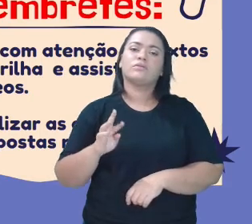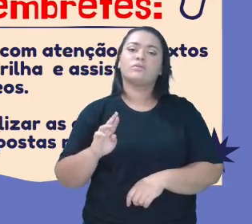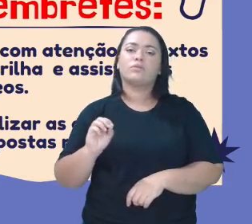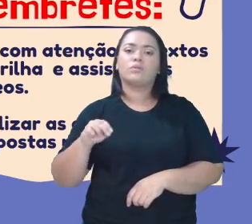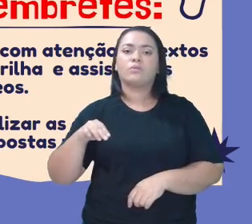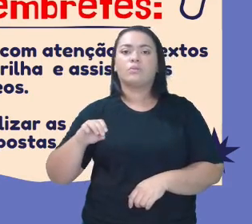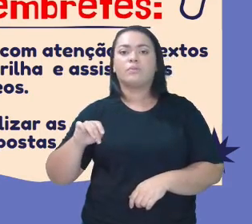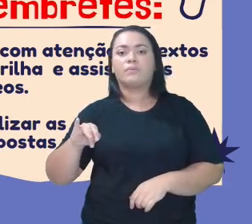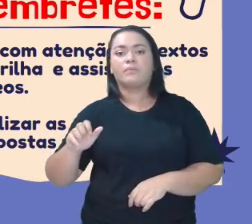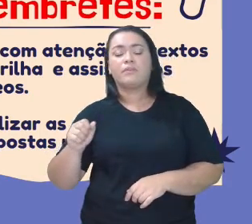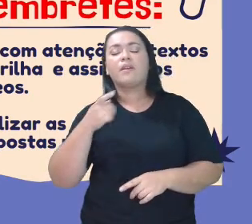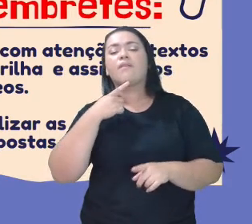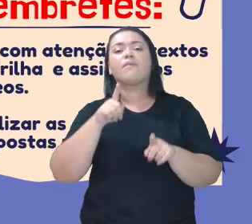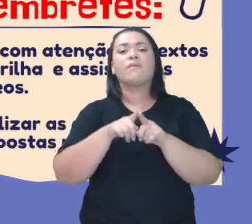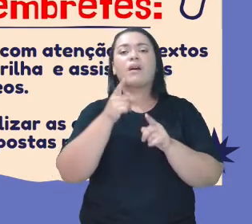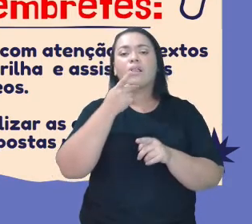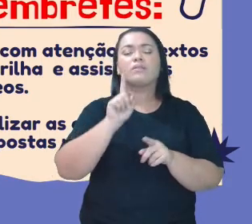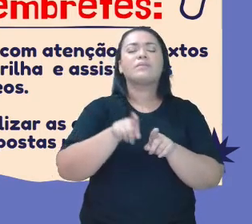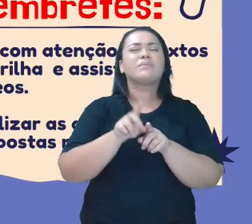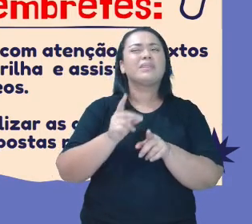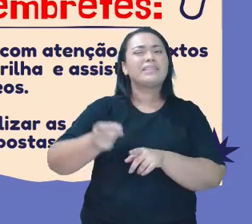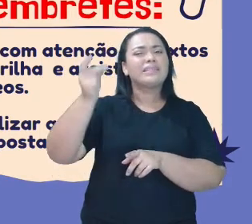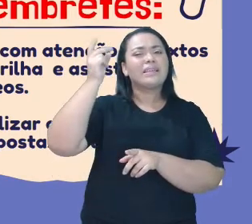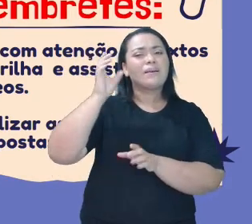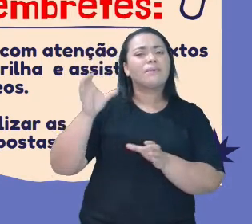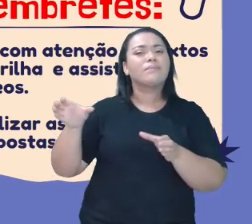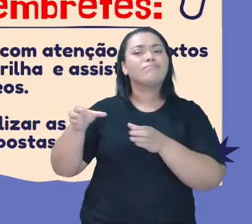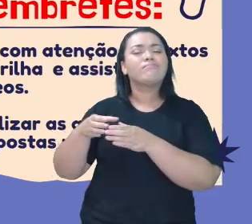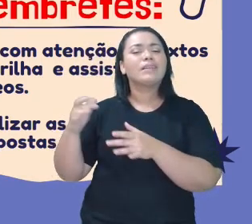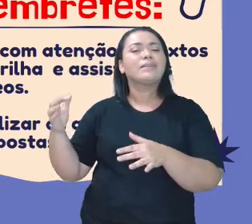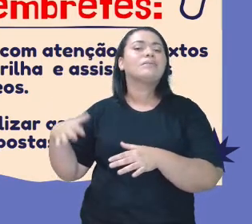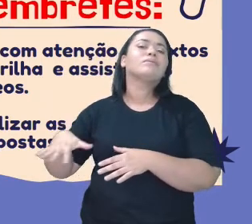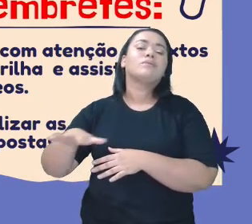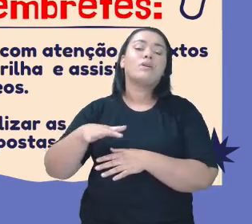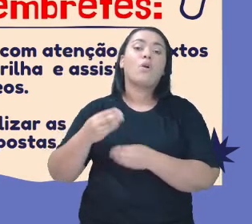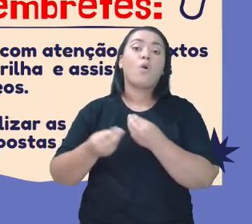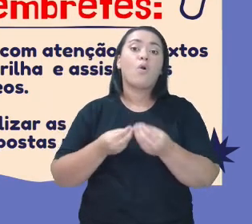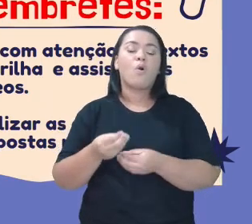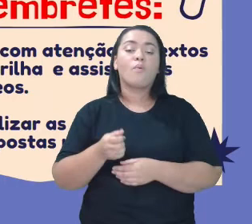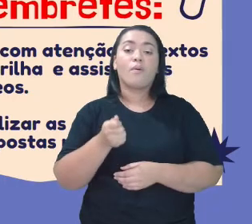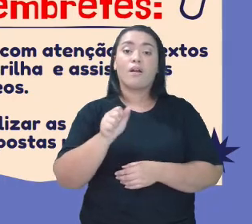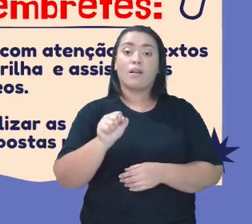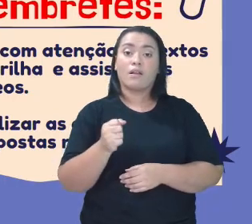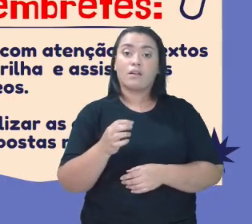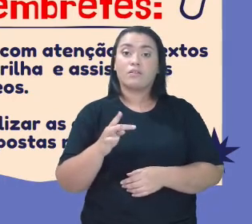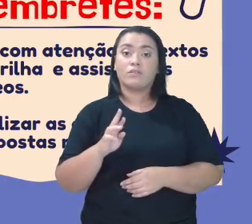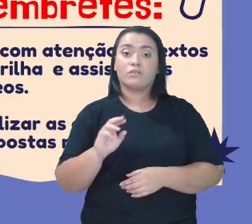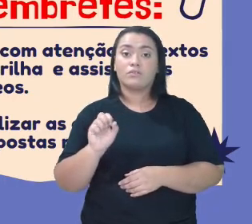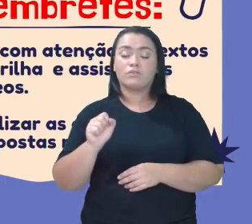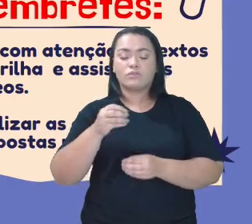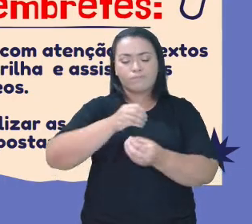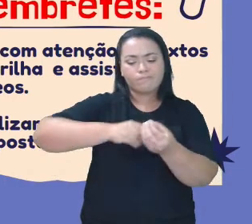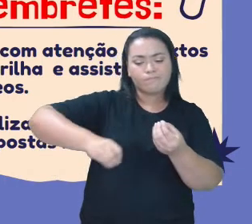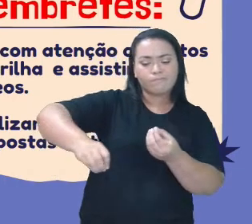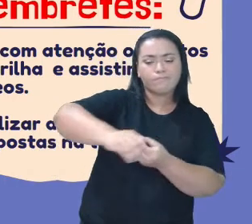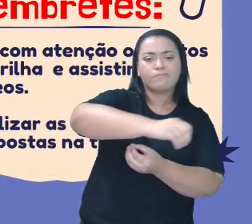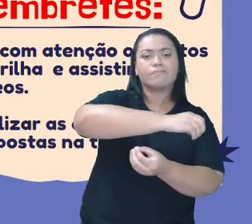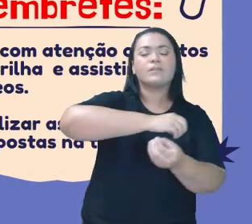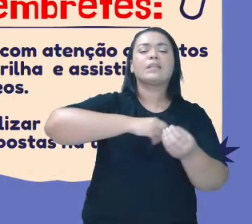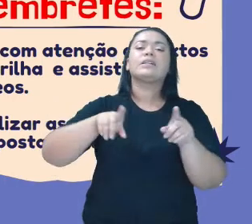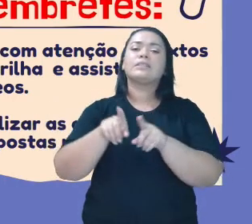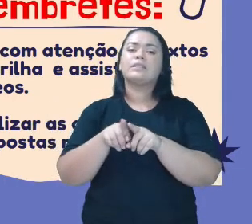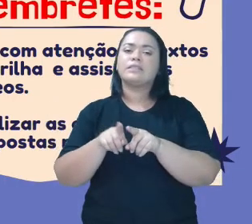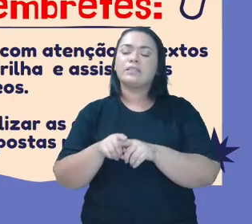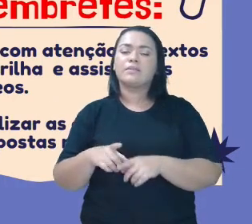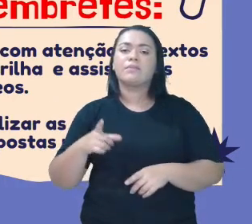falei um pouquinho sobre a civilização, as antigas civilizações e os astros. Falei do sistema solar, da classificação que eu